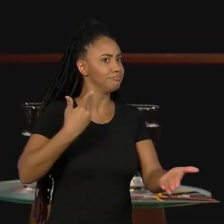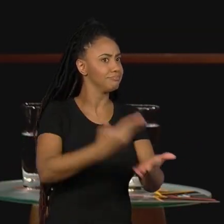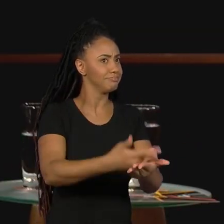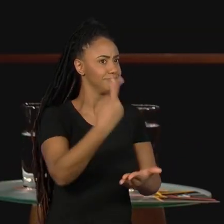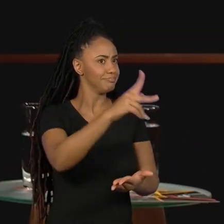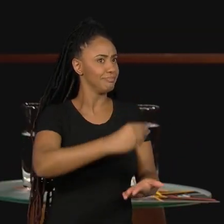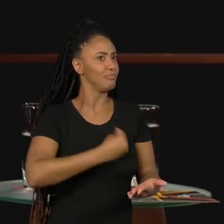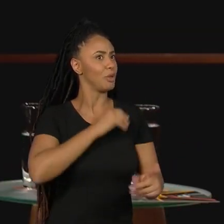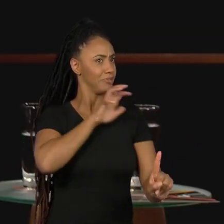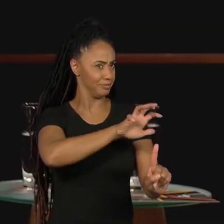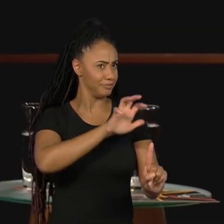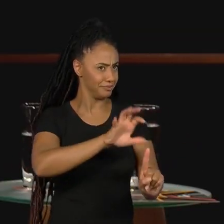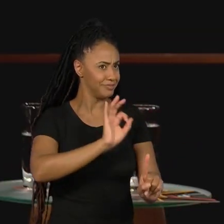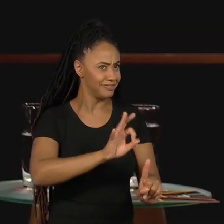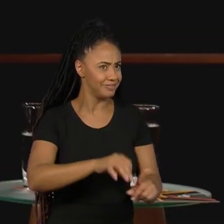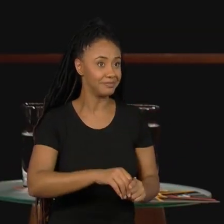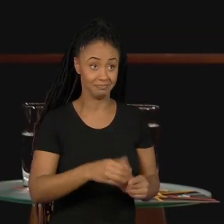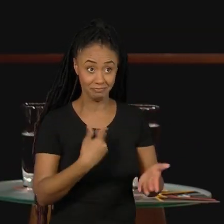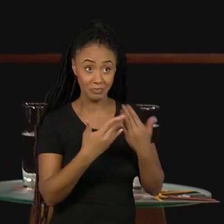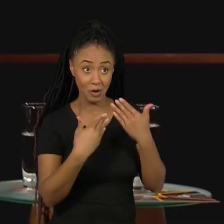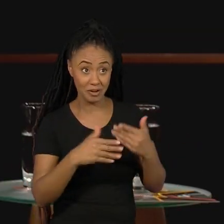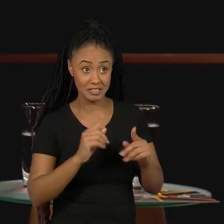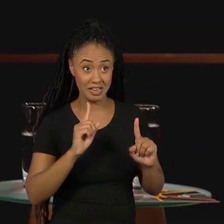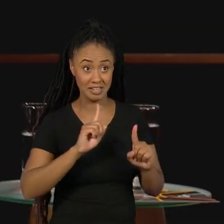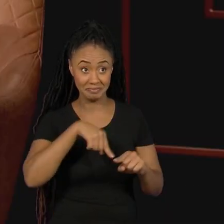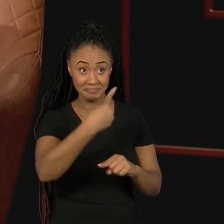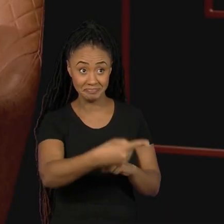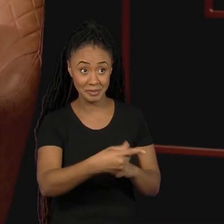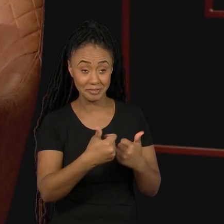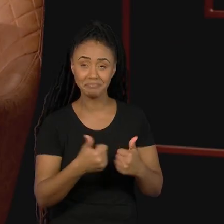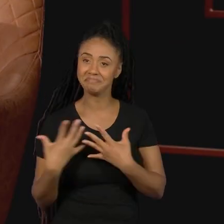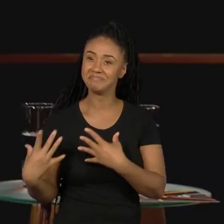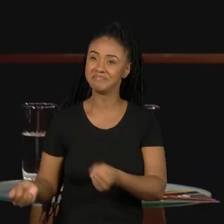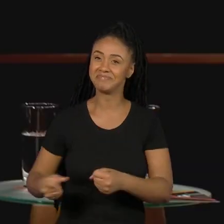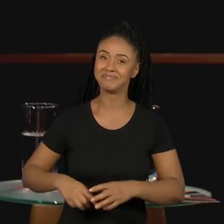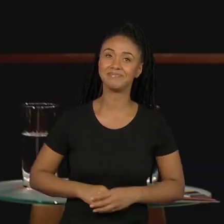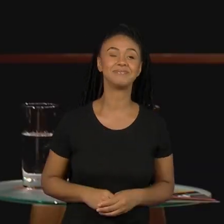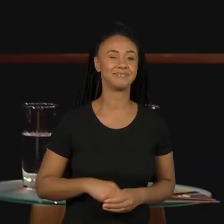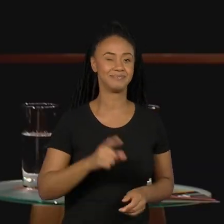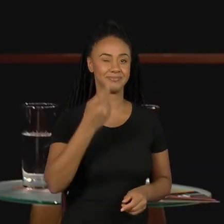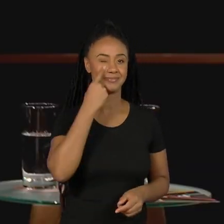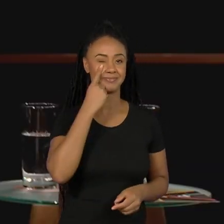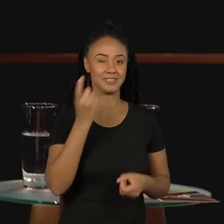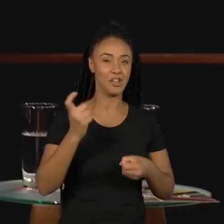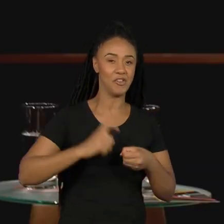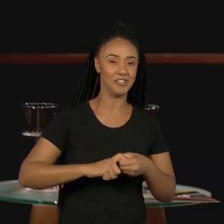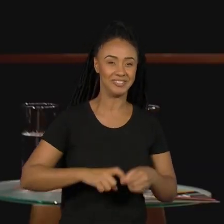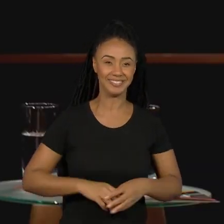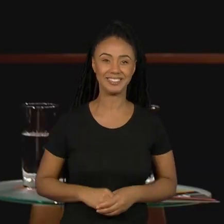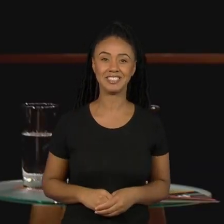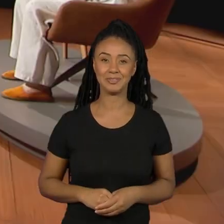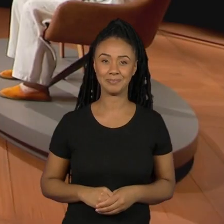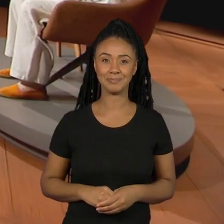na sua vida e no seu trabalho. Claro. Vamos falar sobre isso no próximo bloco? Vamos lá. Voltamos já com o Petkov.